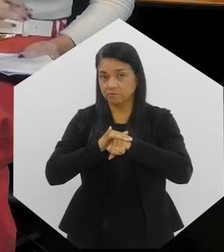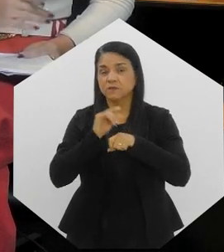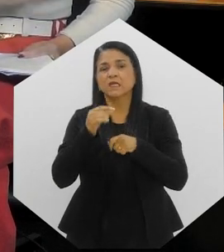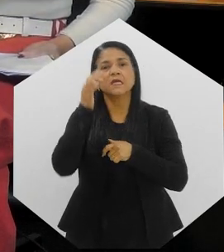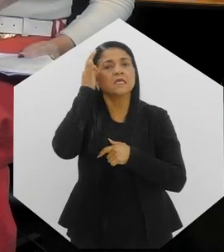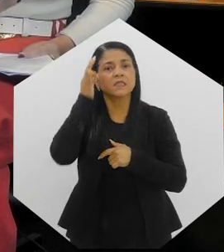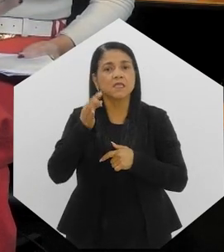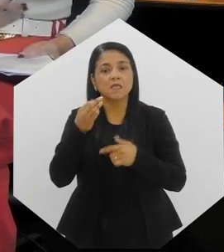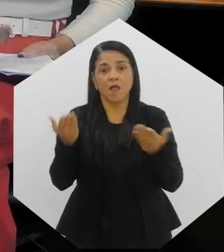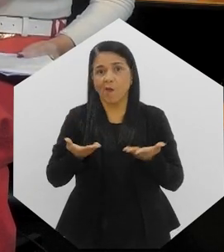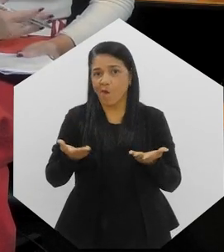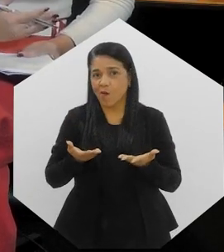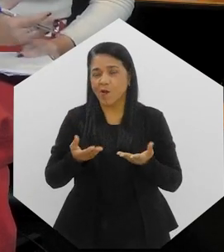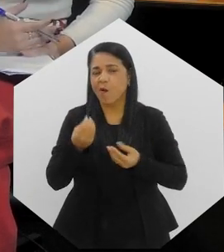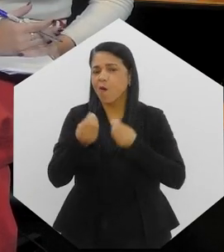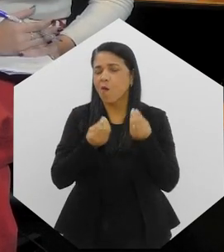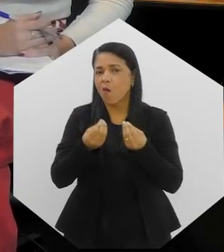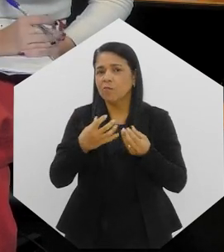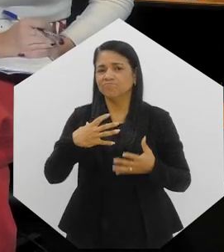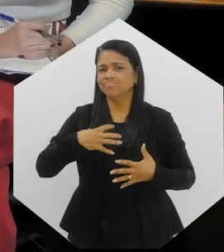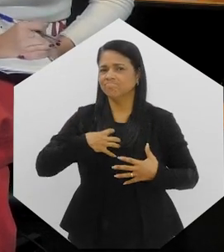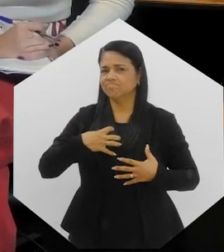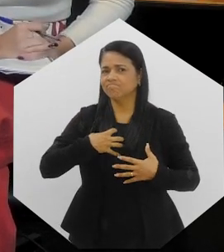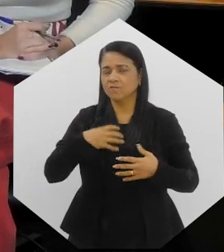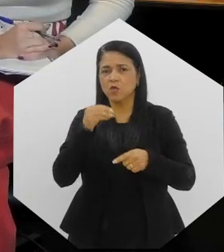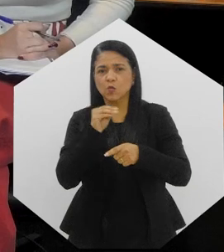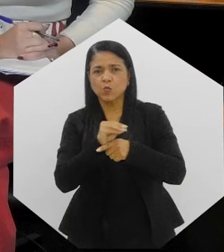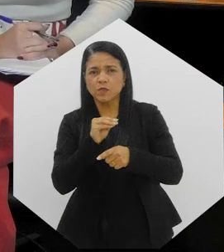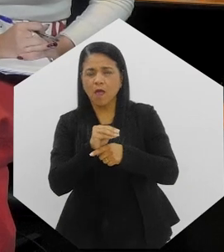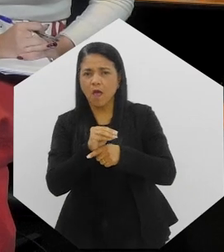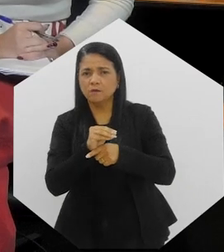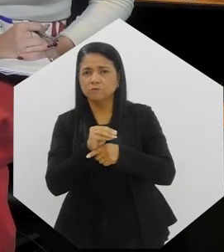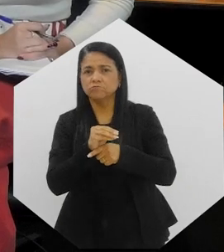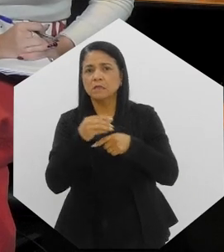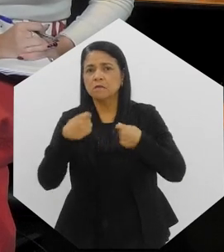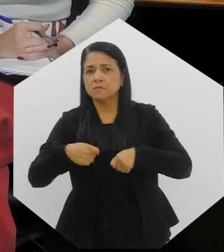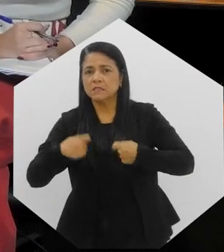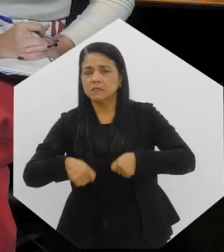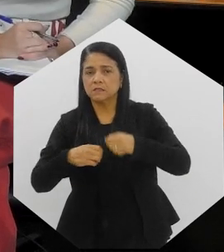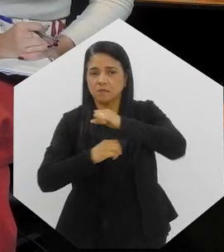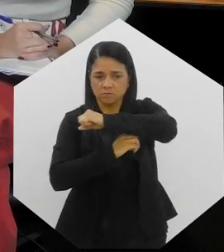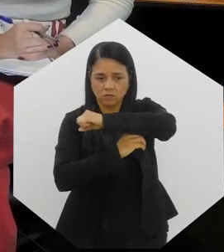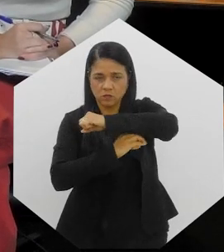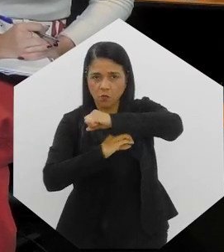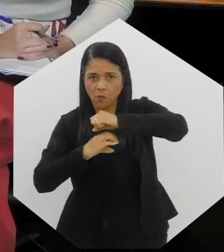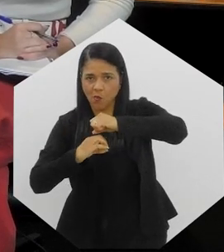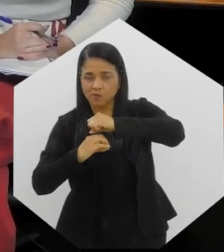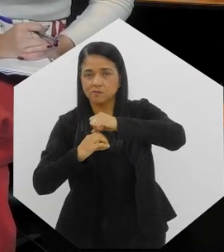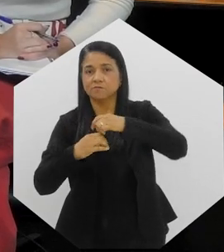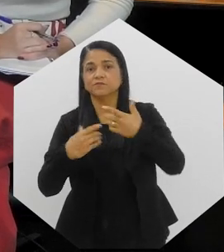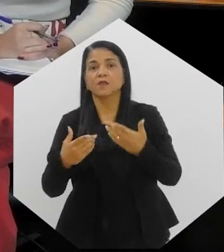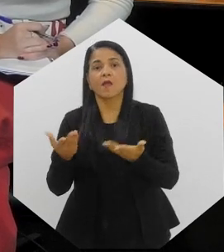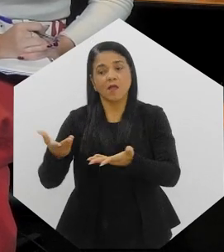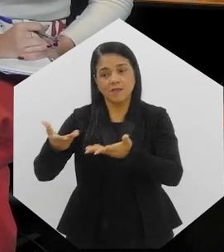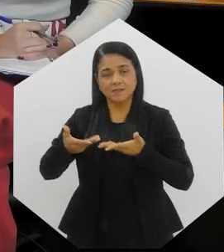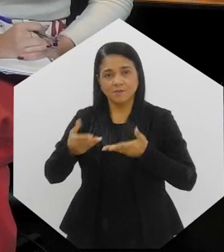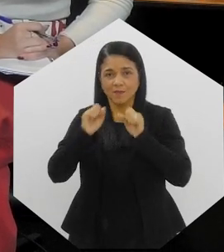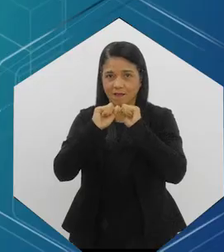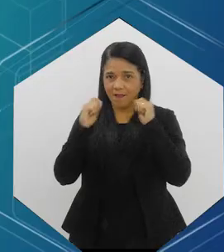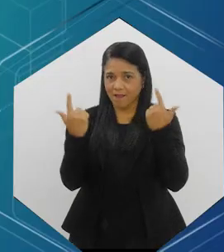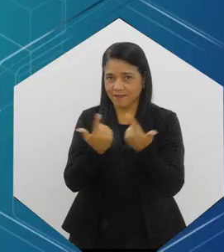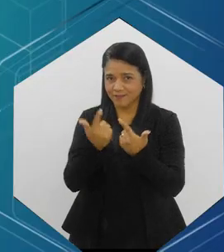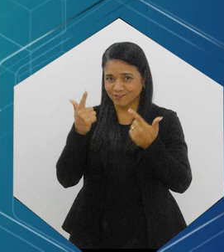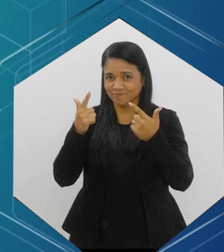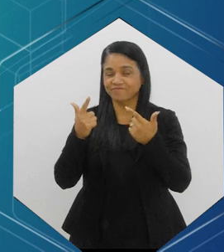mais sobre os sintomas e quais os cuidados que são necessários para enfrentar um caso de trombose? Para isso, eu recebo no Alerj Saúde a